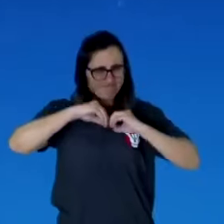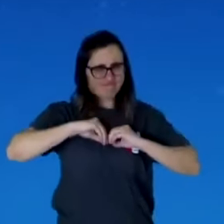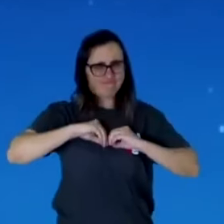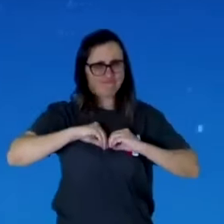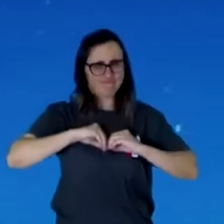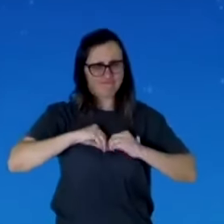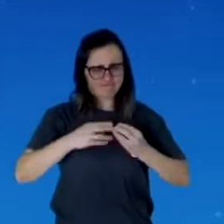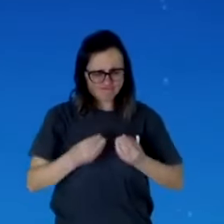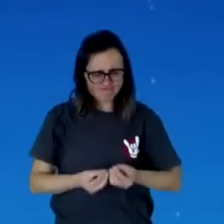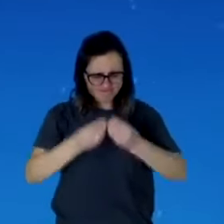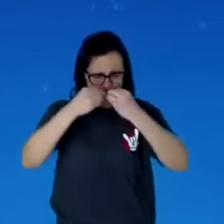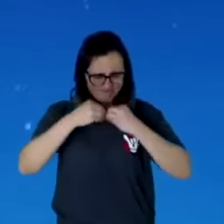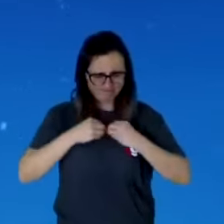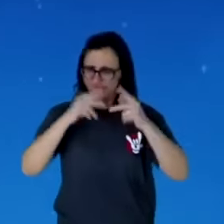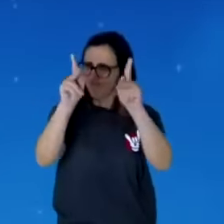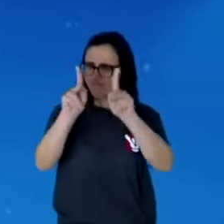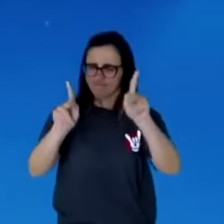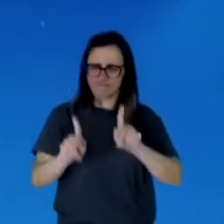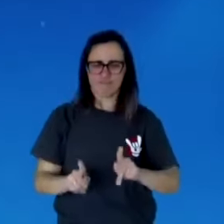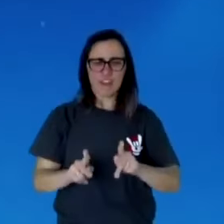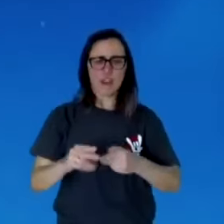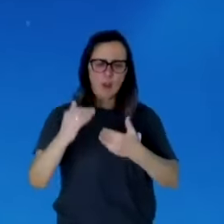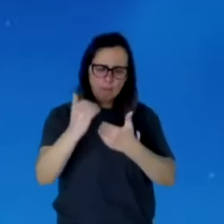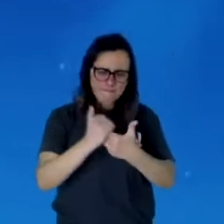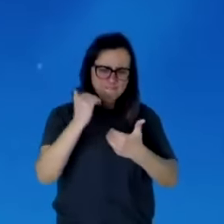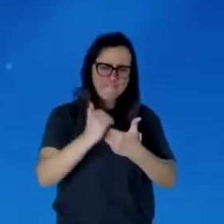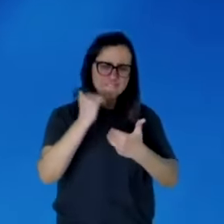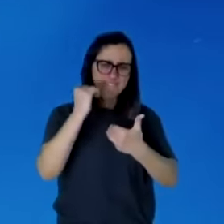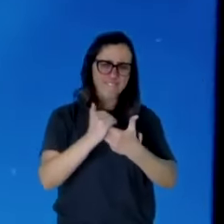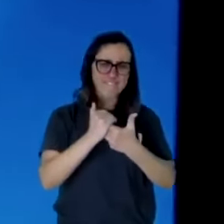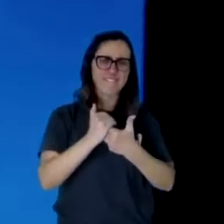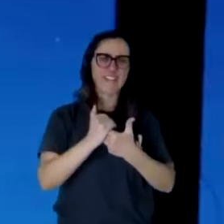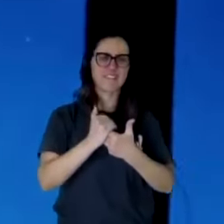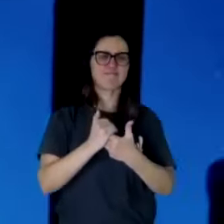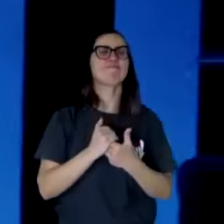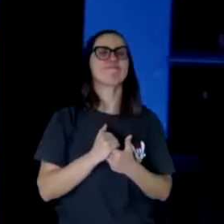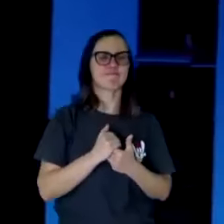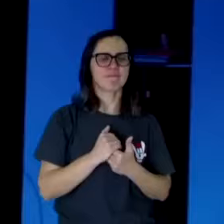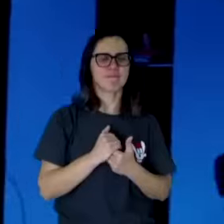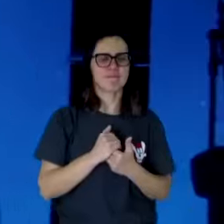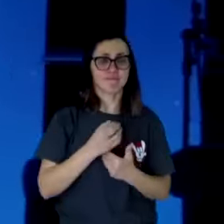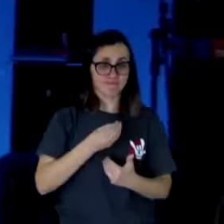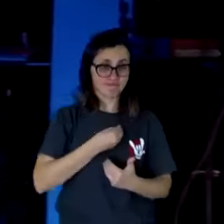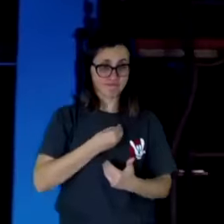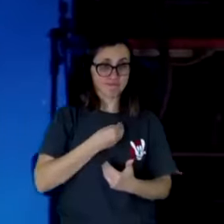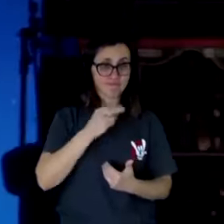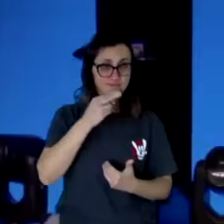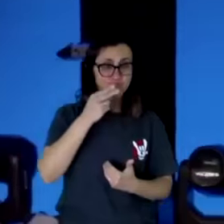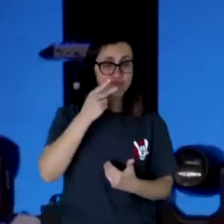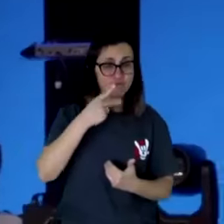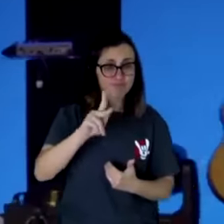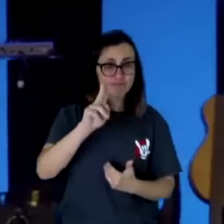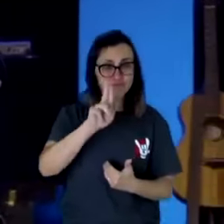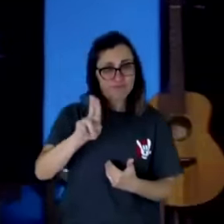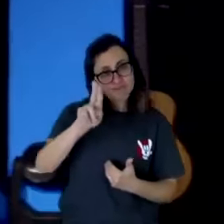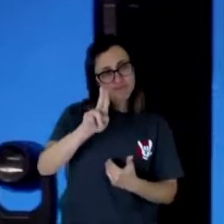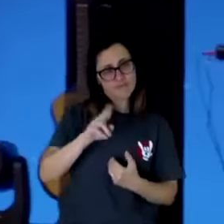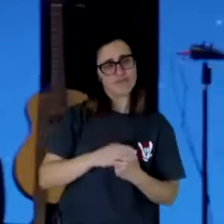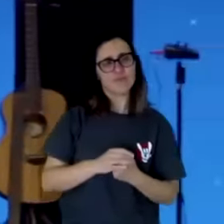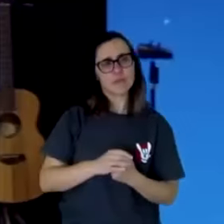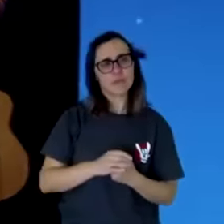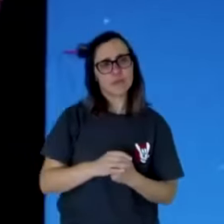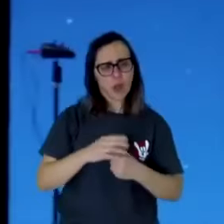paz em consolo ele se manifesta em cura divina em milagres porque